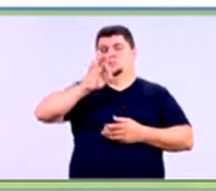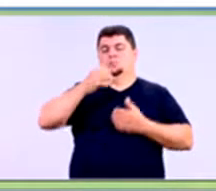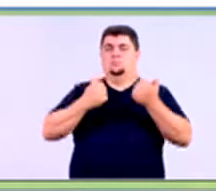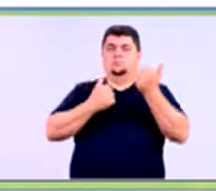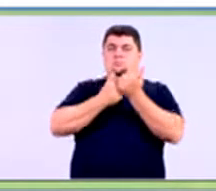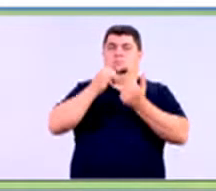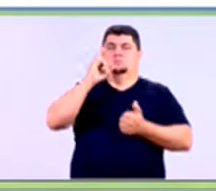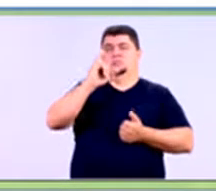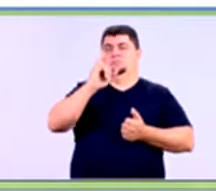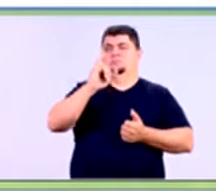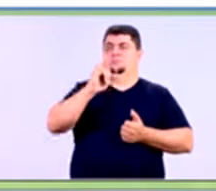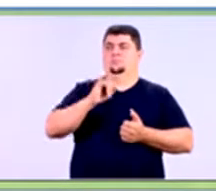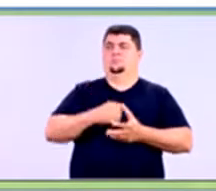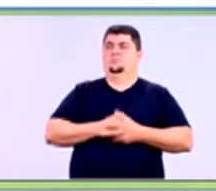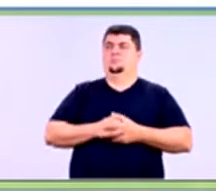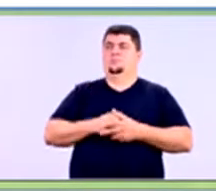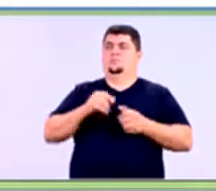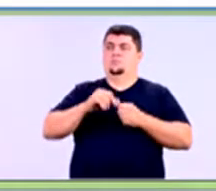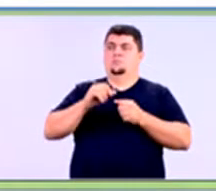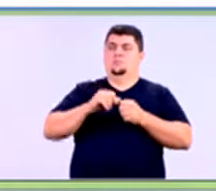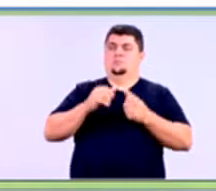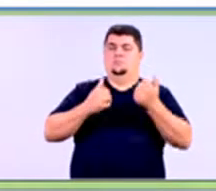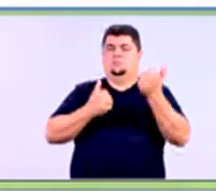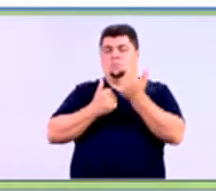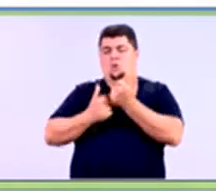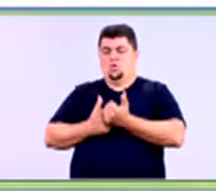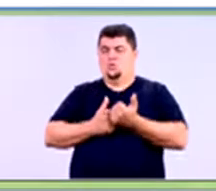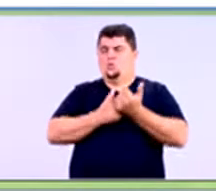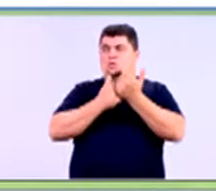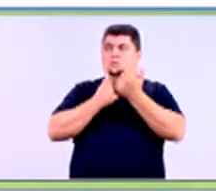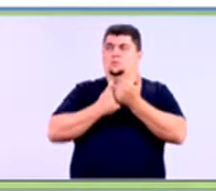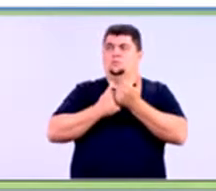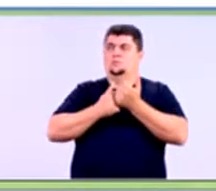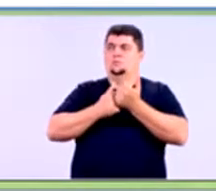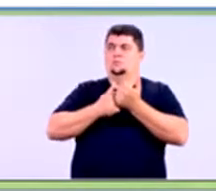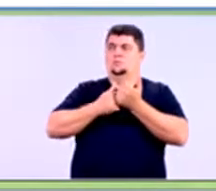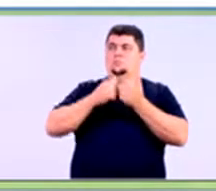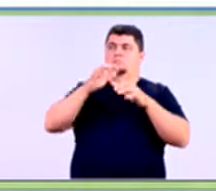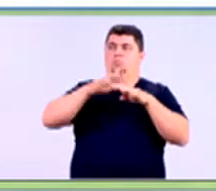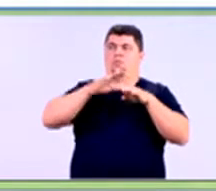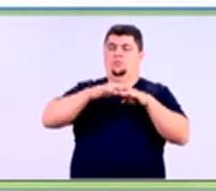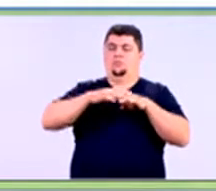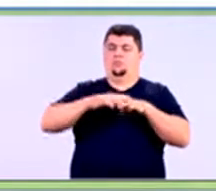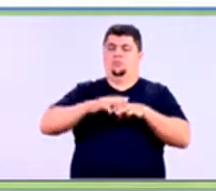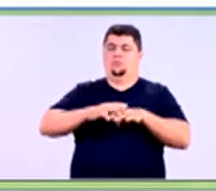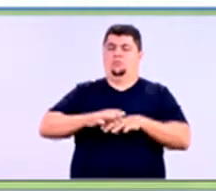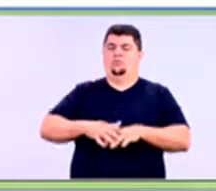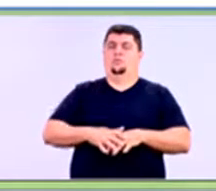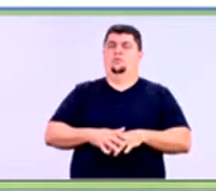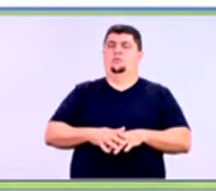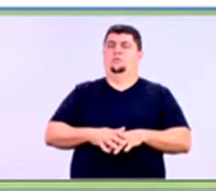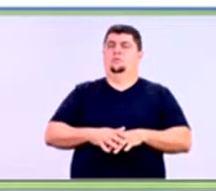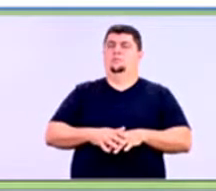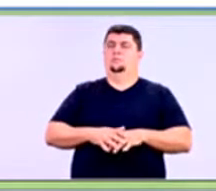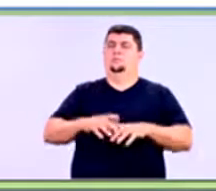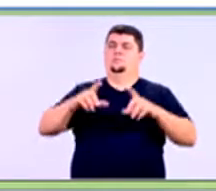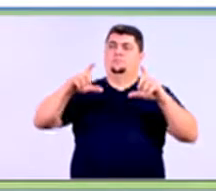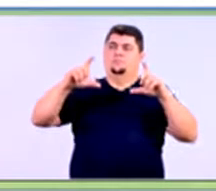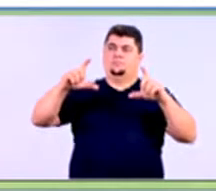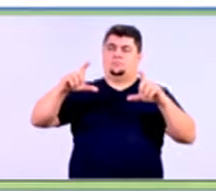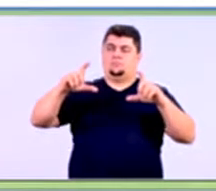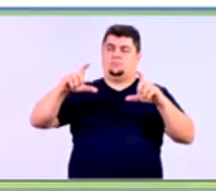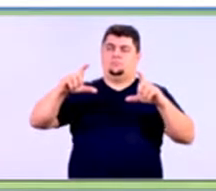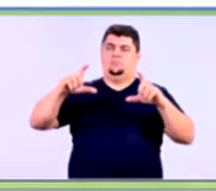taxa. Feitas as substituições, vou seguir a ordem operacional. Primeiro parênteses, fiz